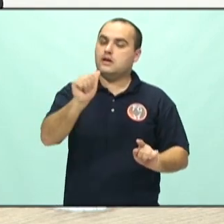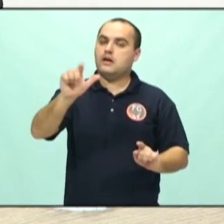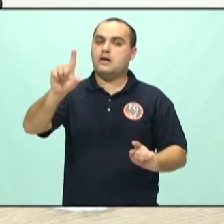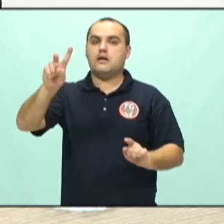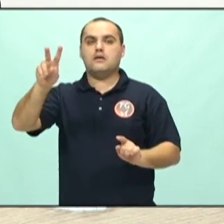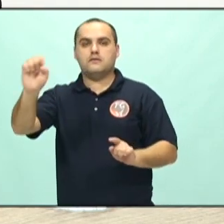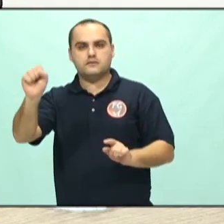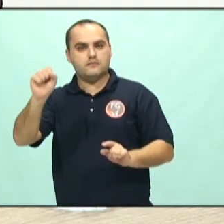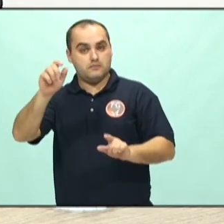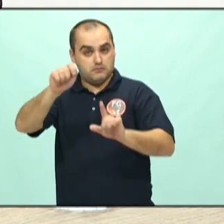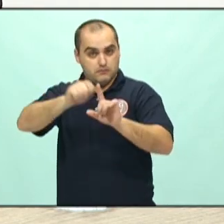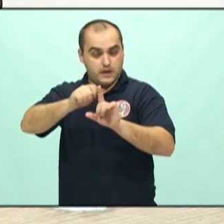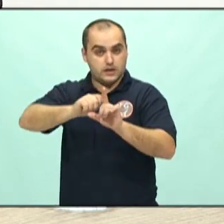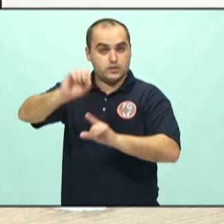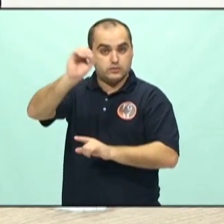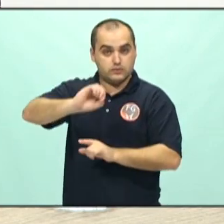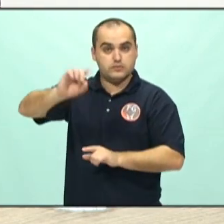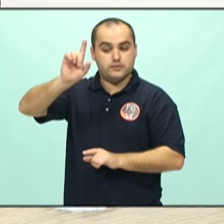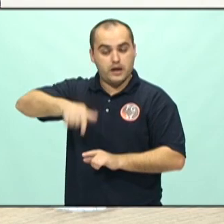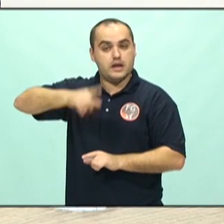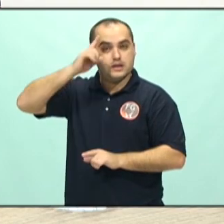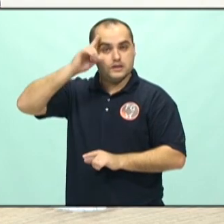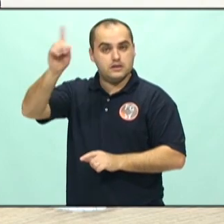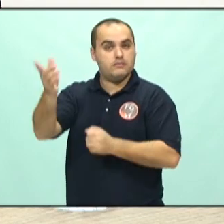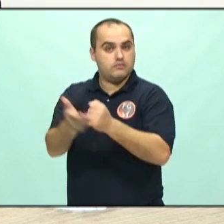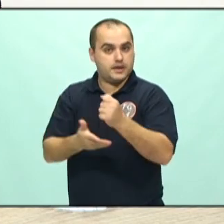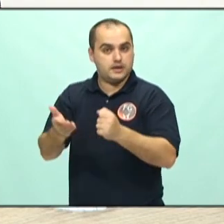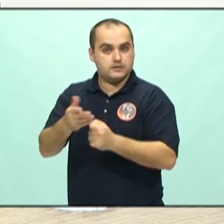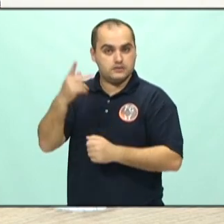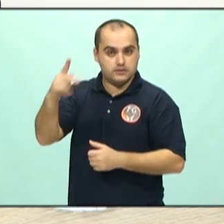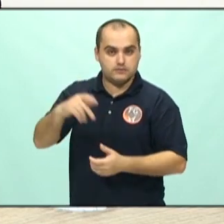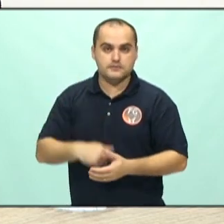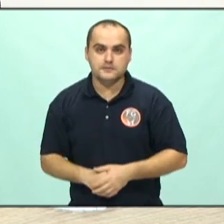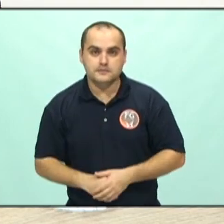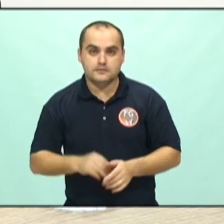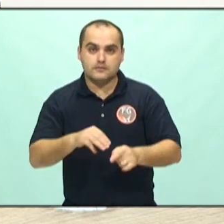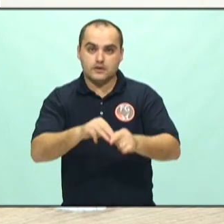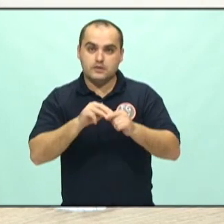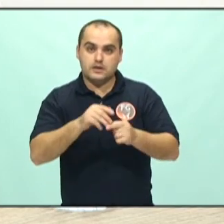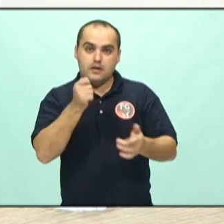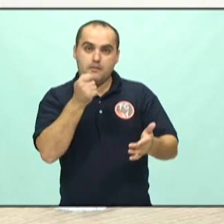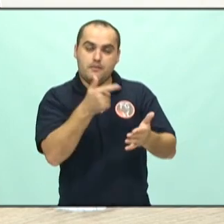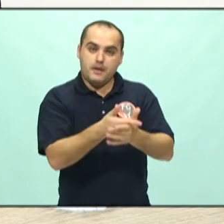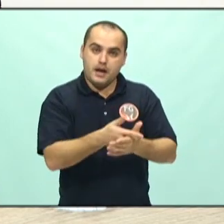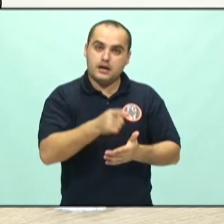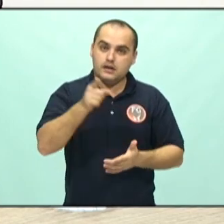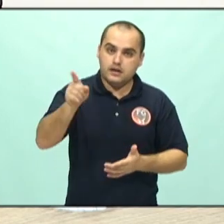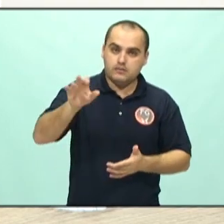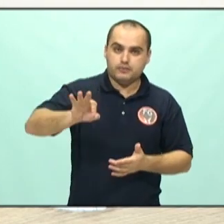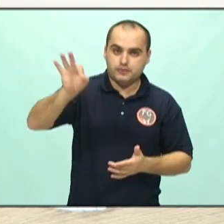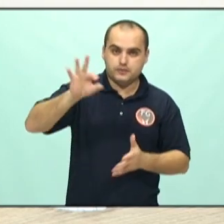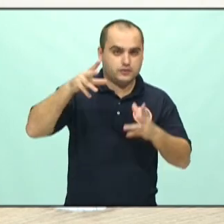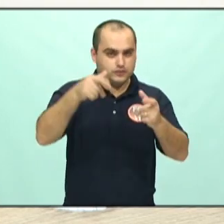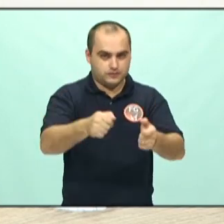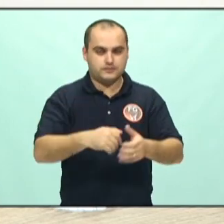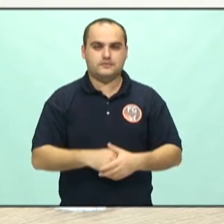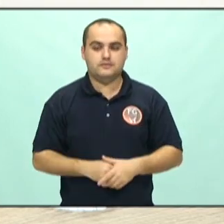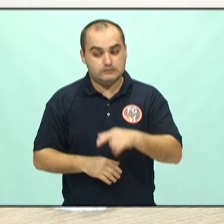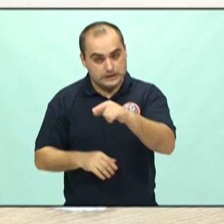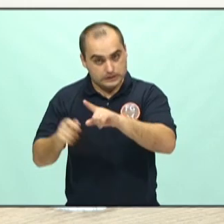é a database dele, né, e o município tem pago ali a recomposição das perdas inflacionárias.